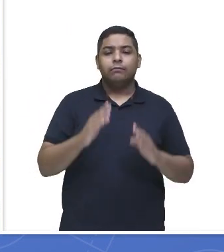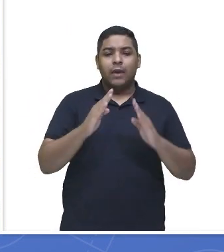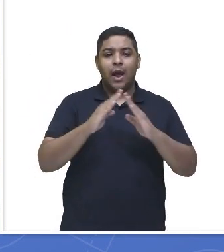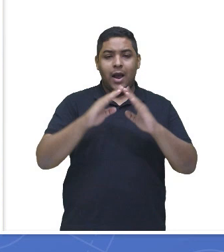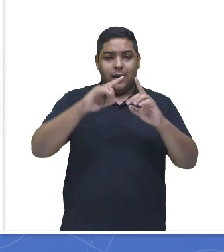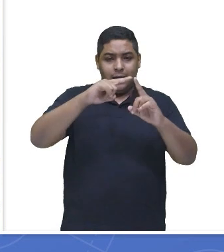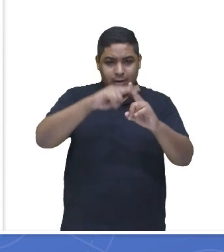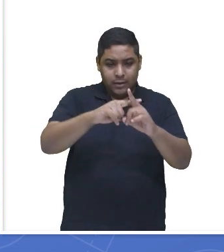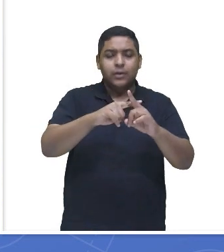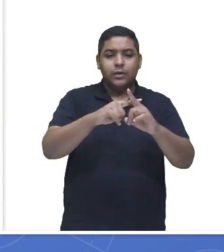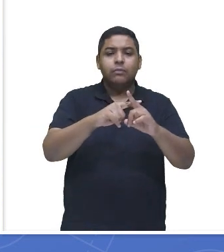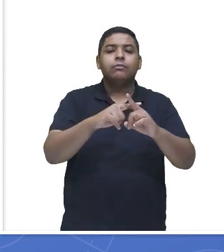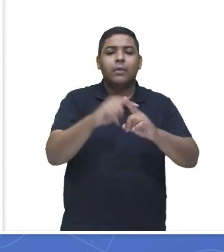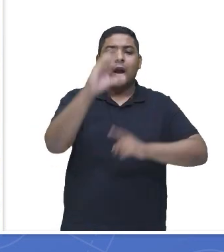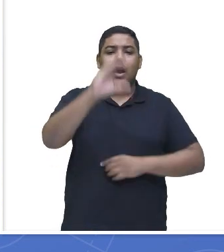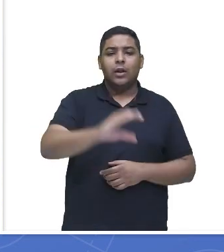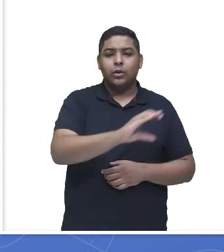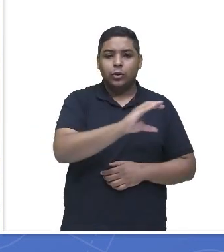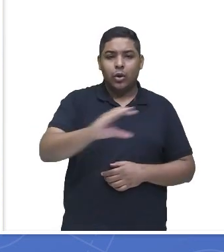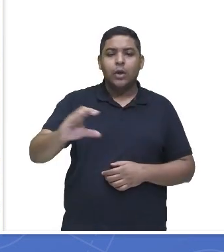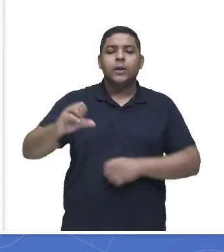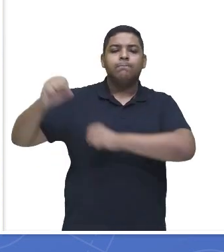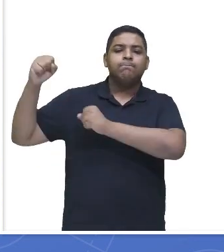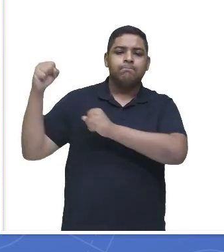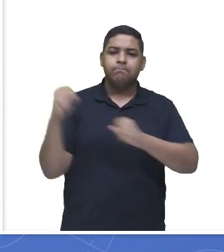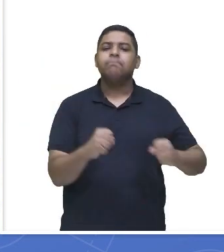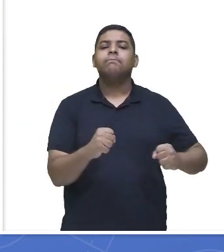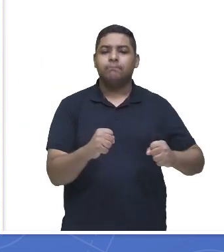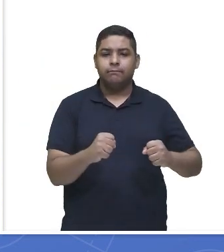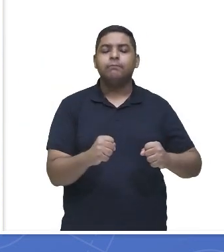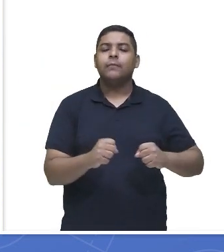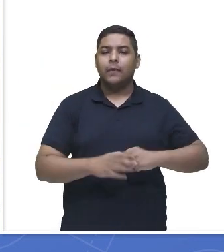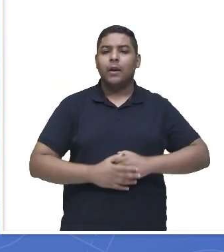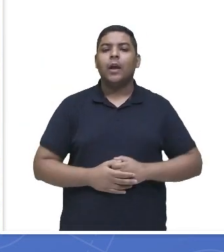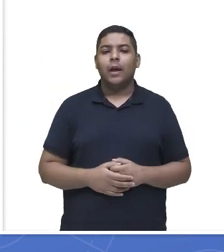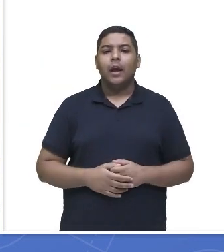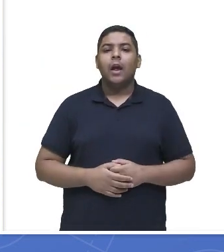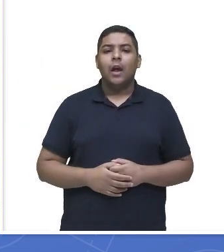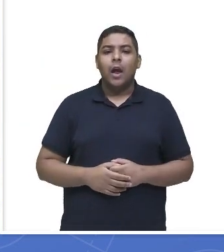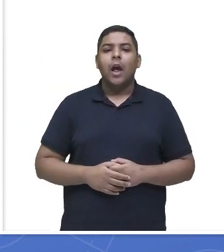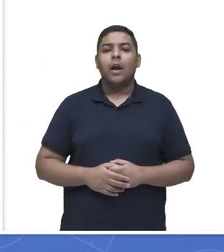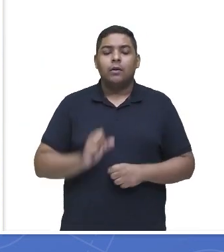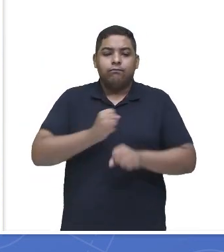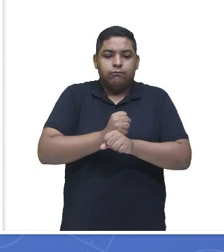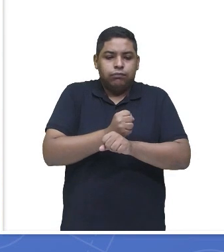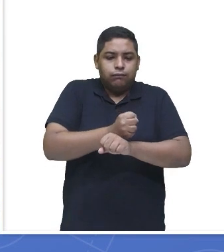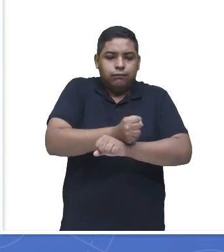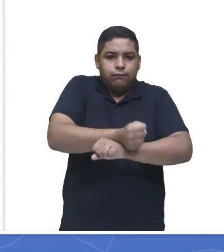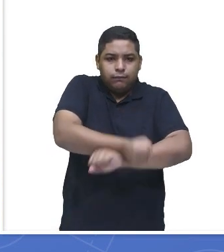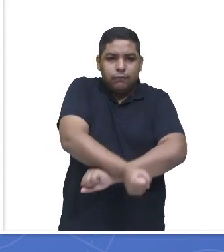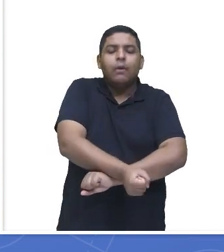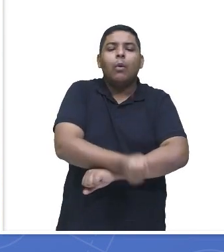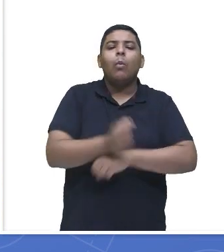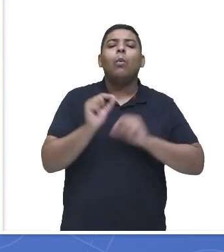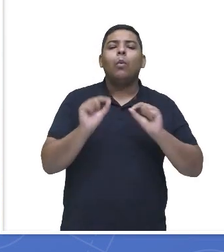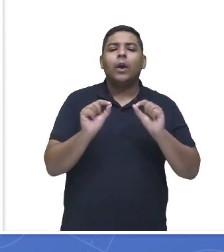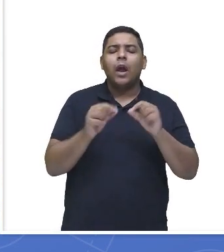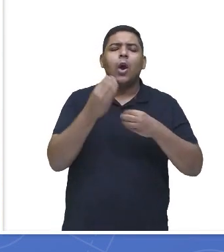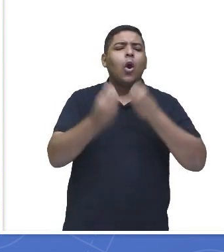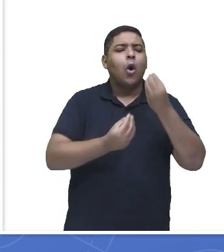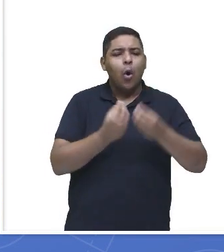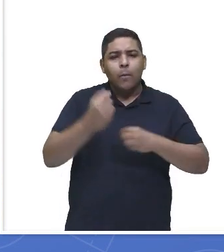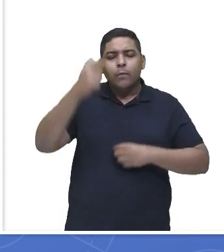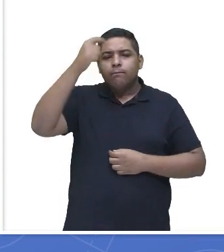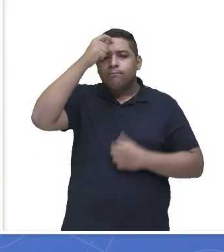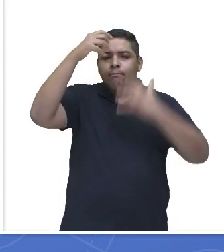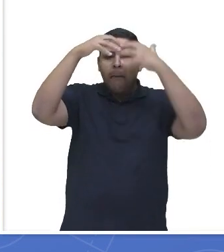se tornou forte, né? E a Igreja Católica acabou impondo uma maneira de pensar a sociedade, que ficou